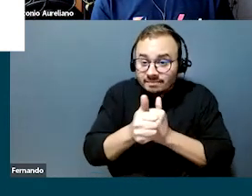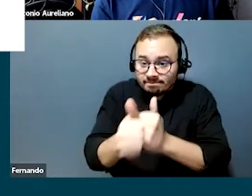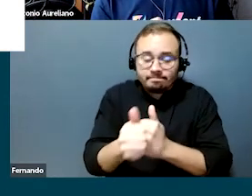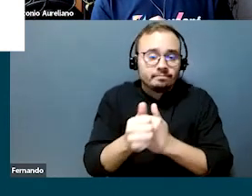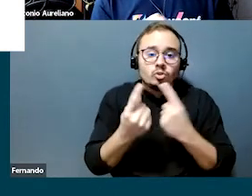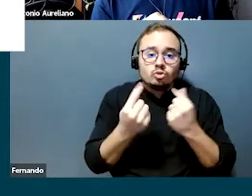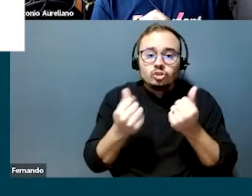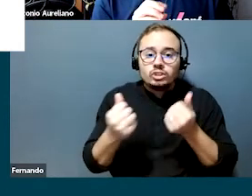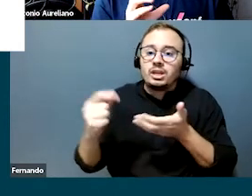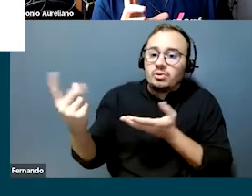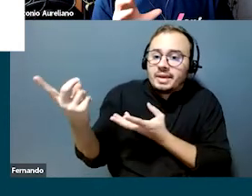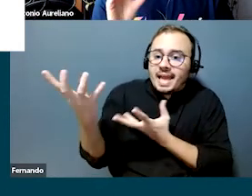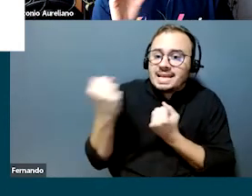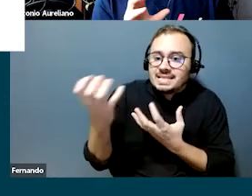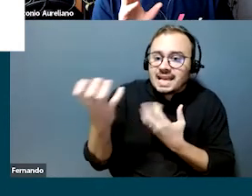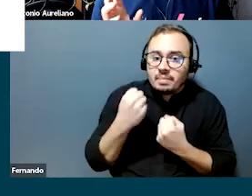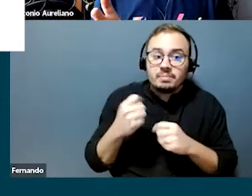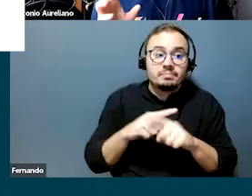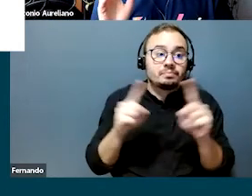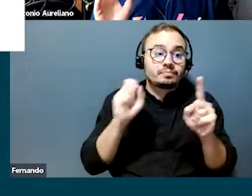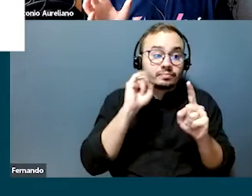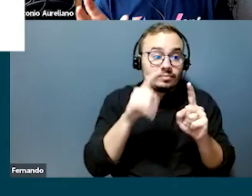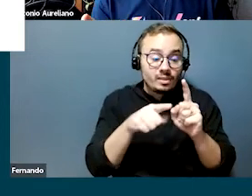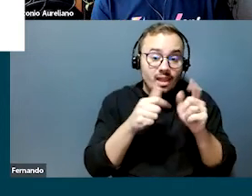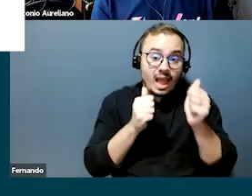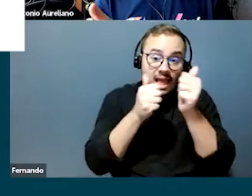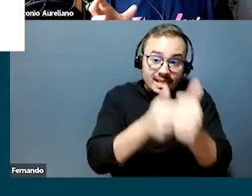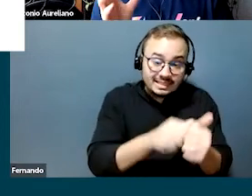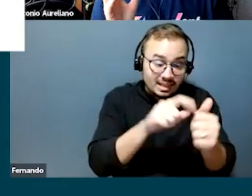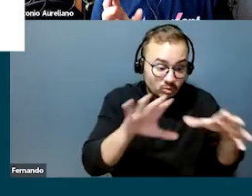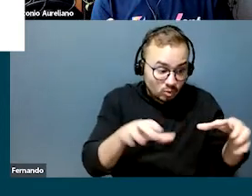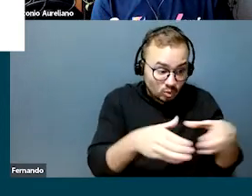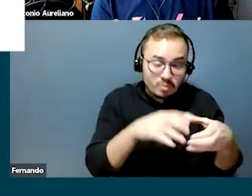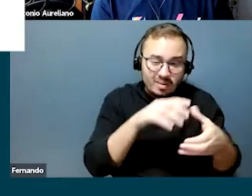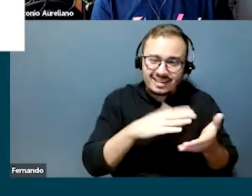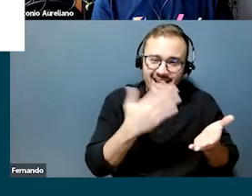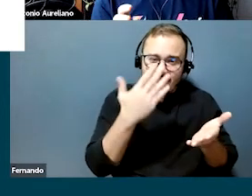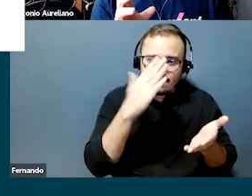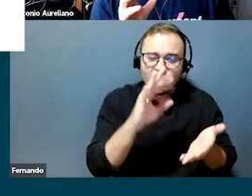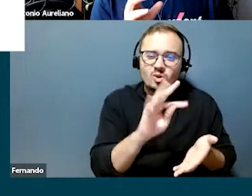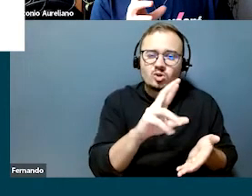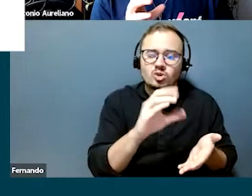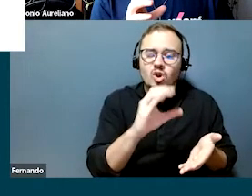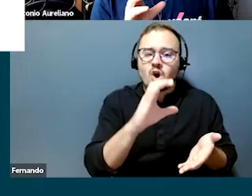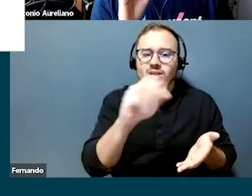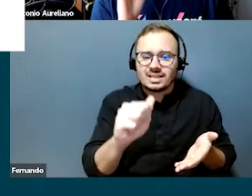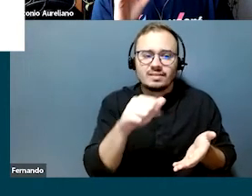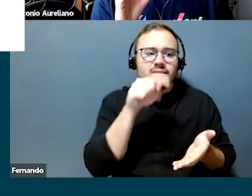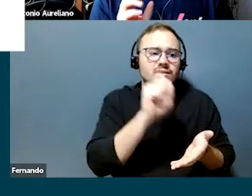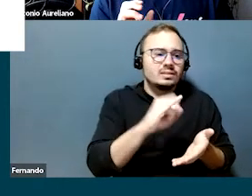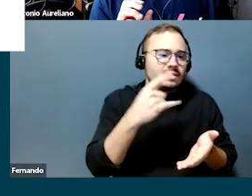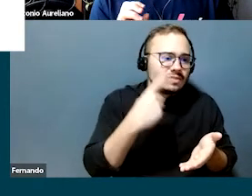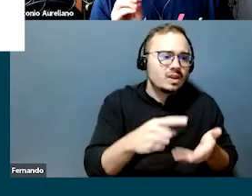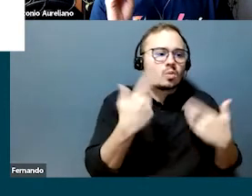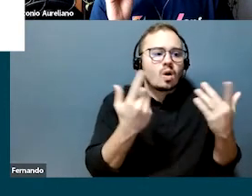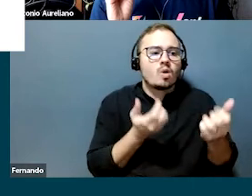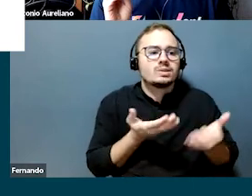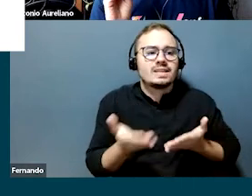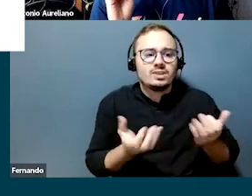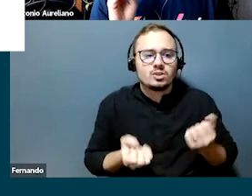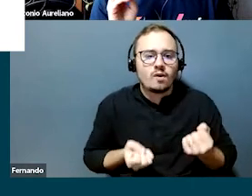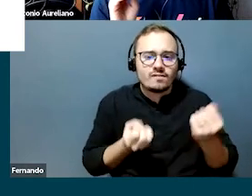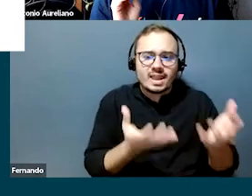baseline. Mas aí, quando a gente parte, por exemplo, analisando uma troça, que é a entidade base do carnaval, e categoriza ela